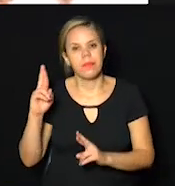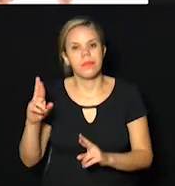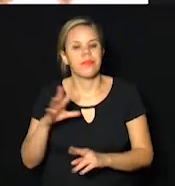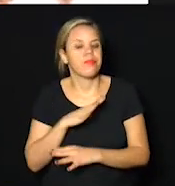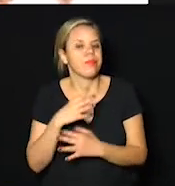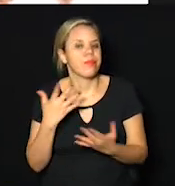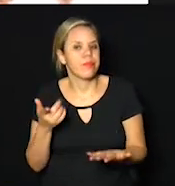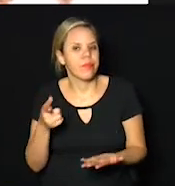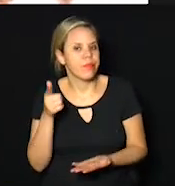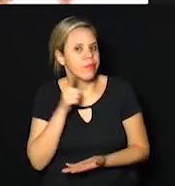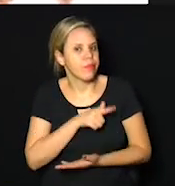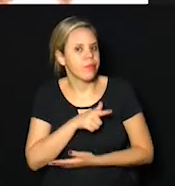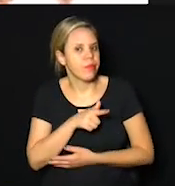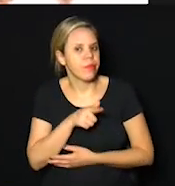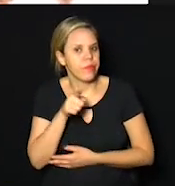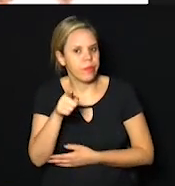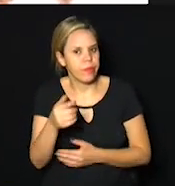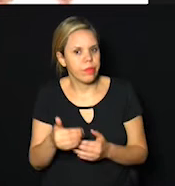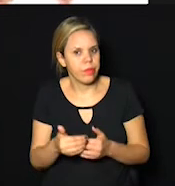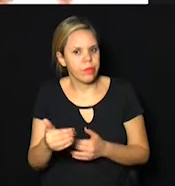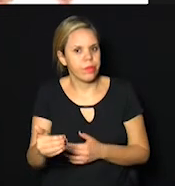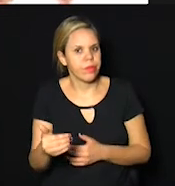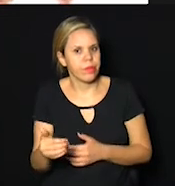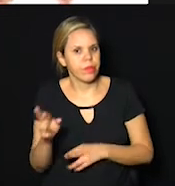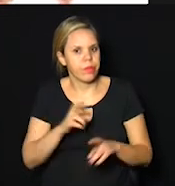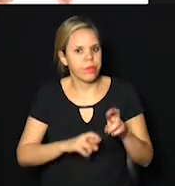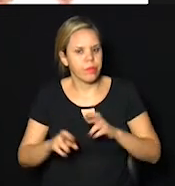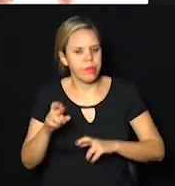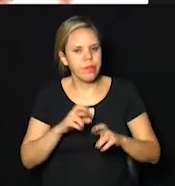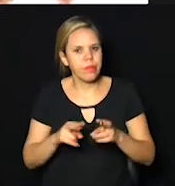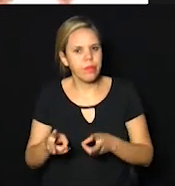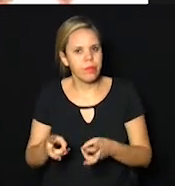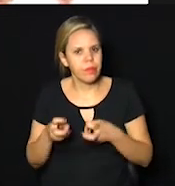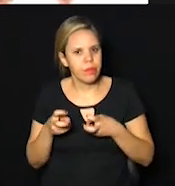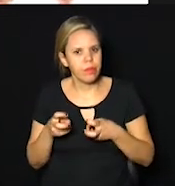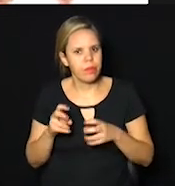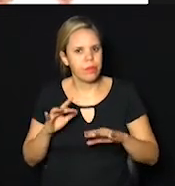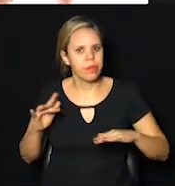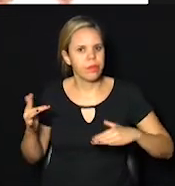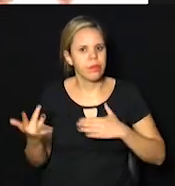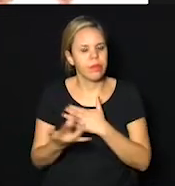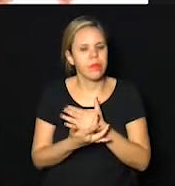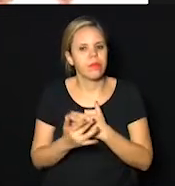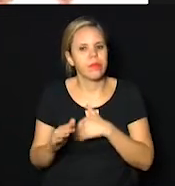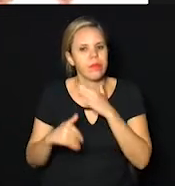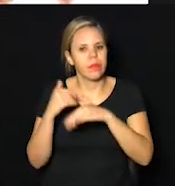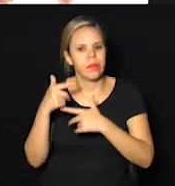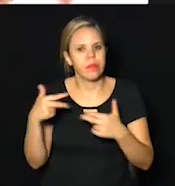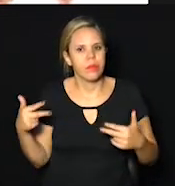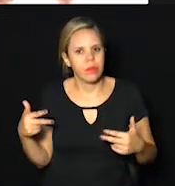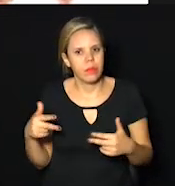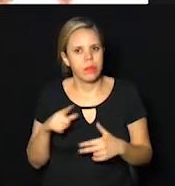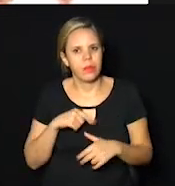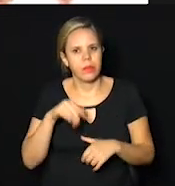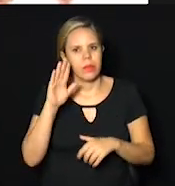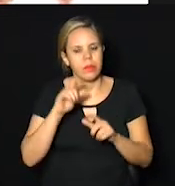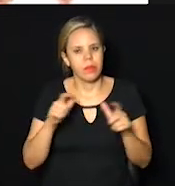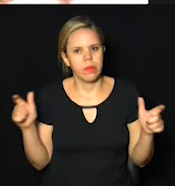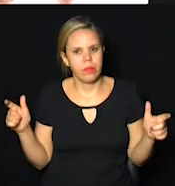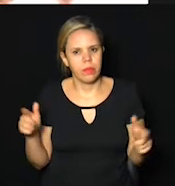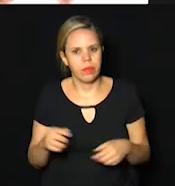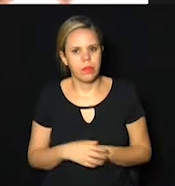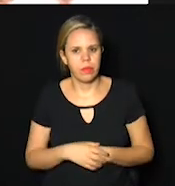você consegue, a partir do monitoramento, da observação das redes sociais, construir algo que seja maior, algo que